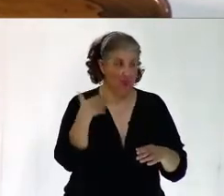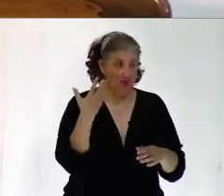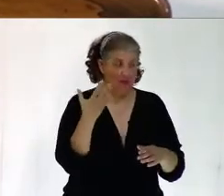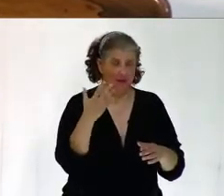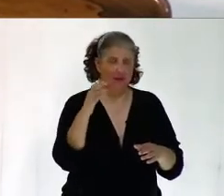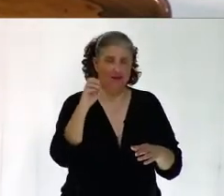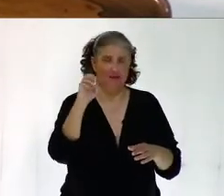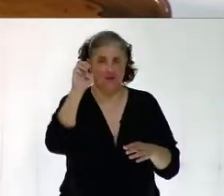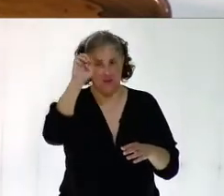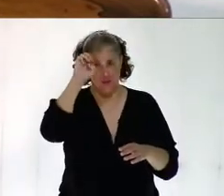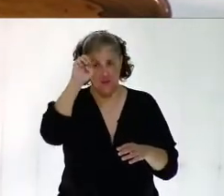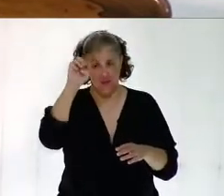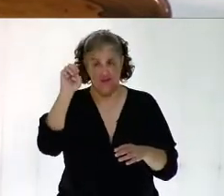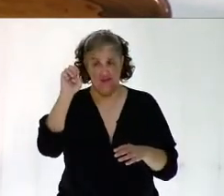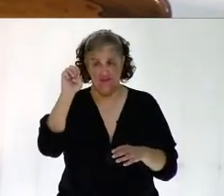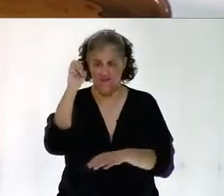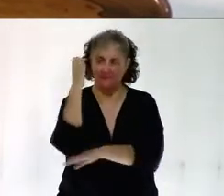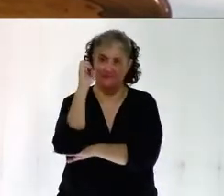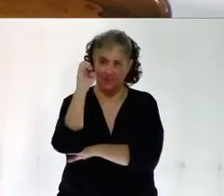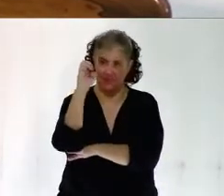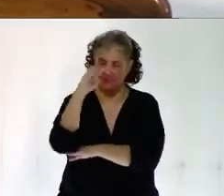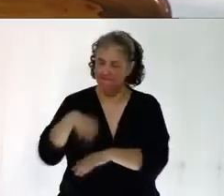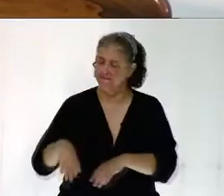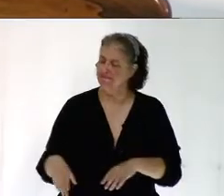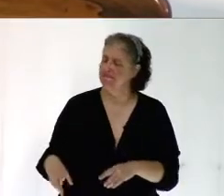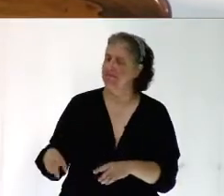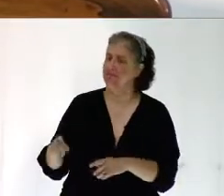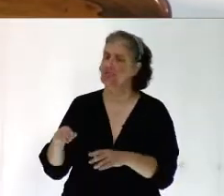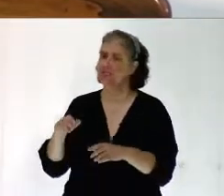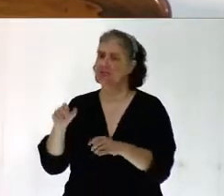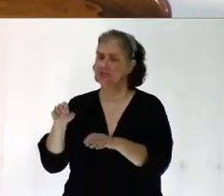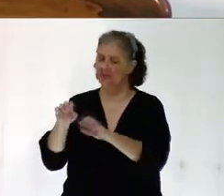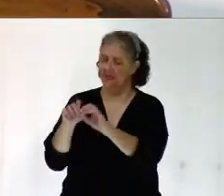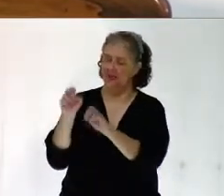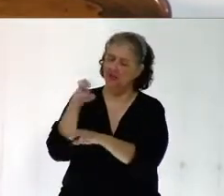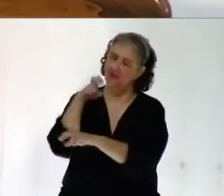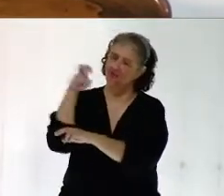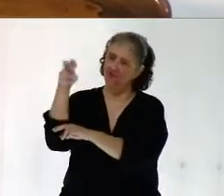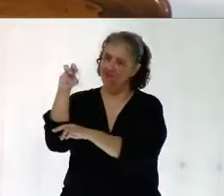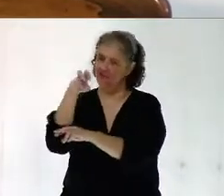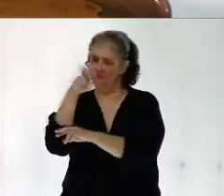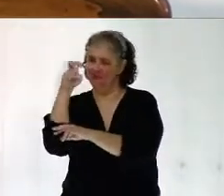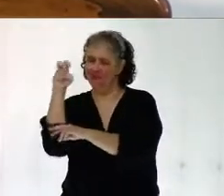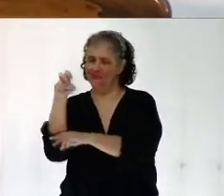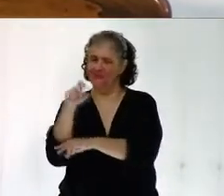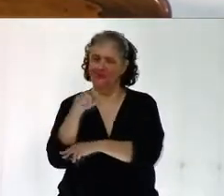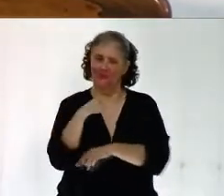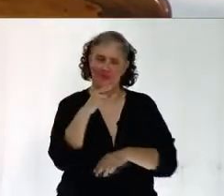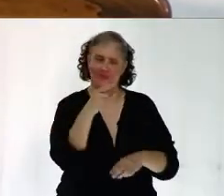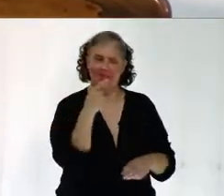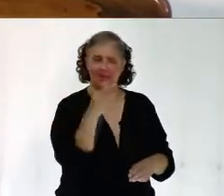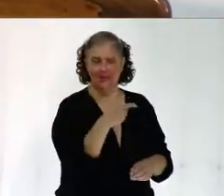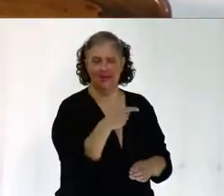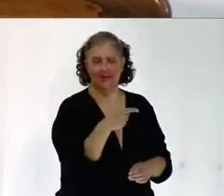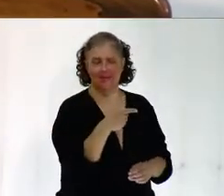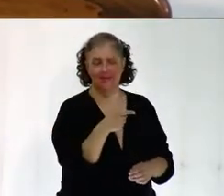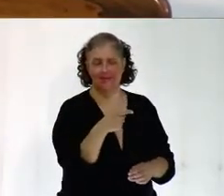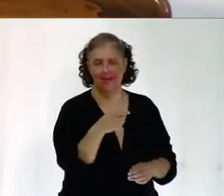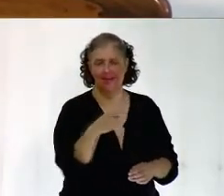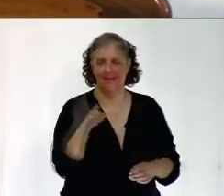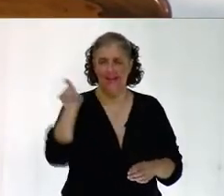isso mesmo então é uma maneira do diabo colocar uma dúvida